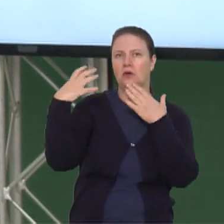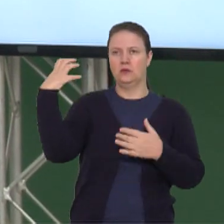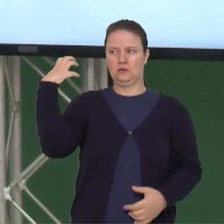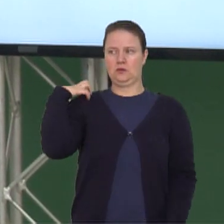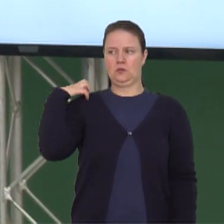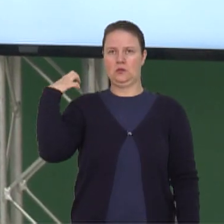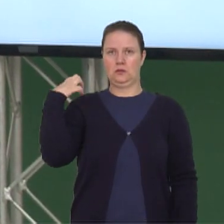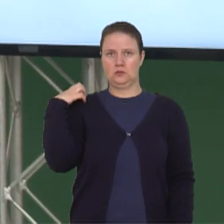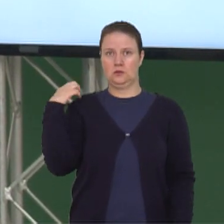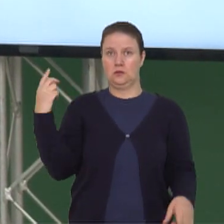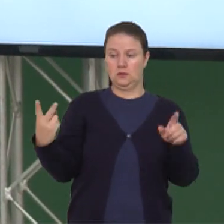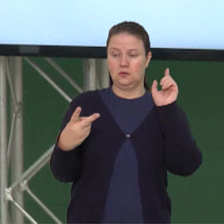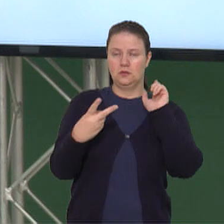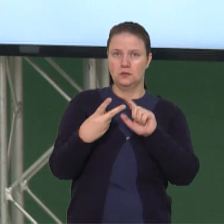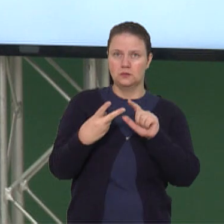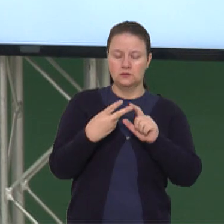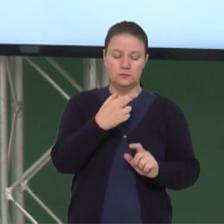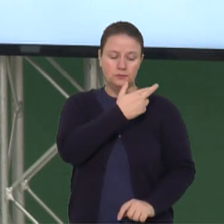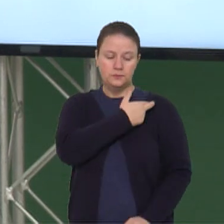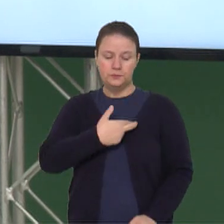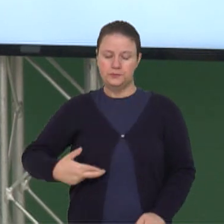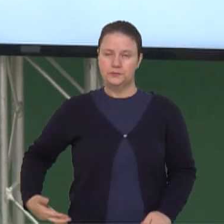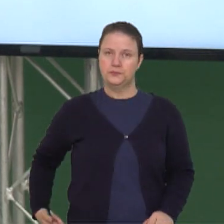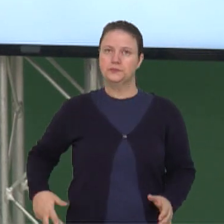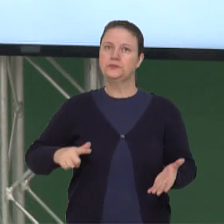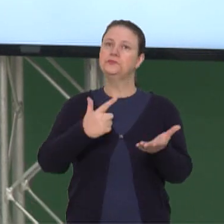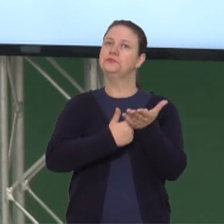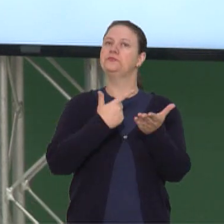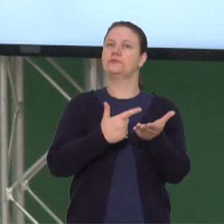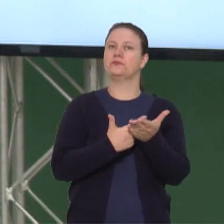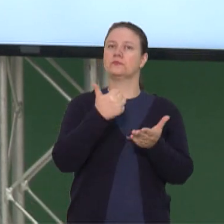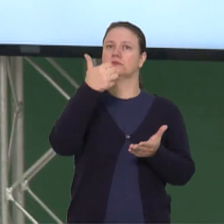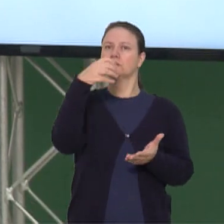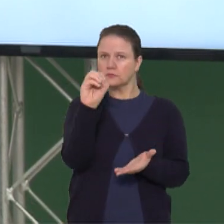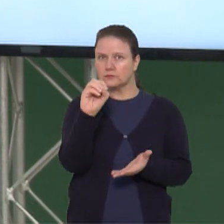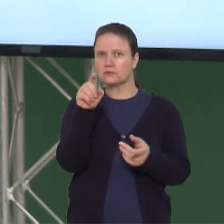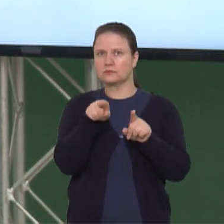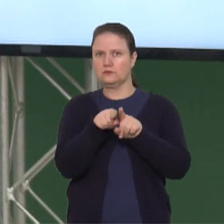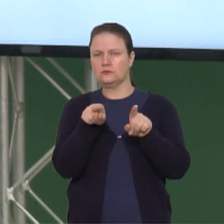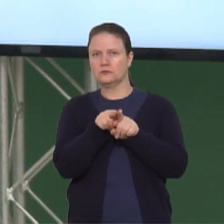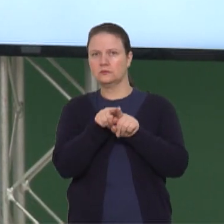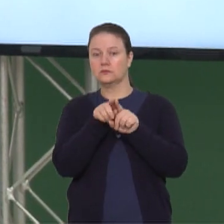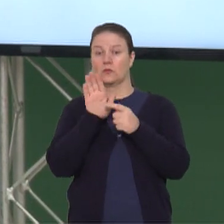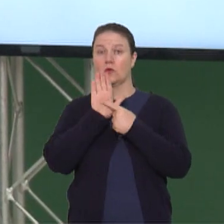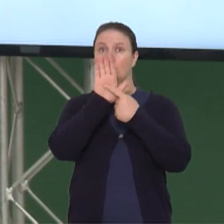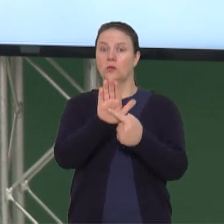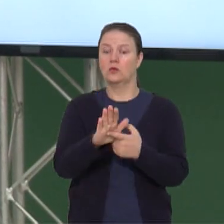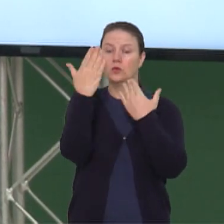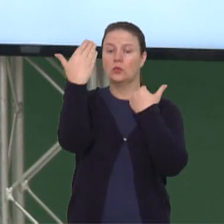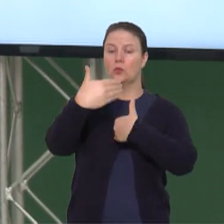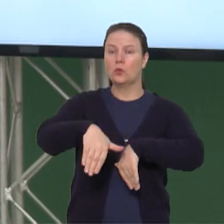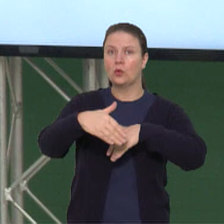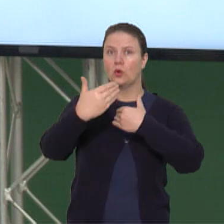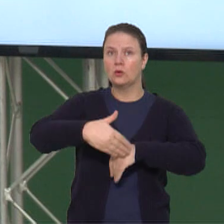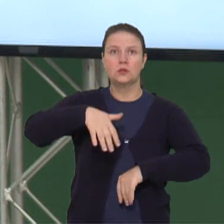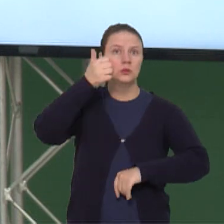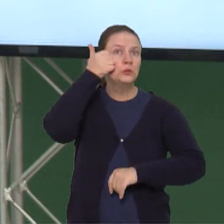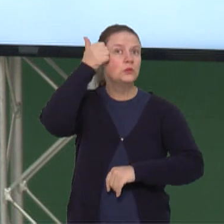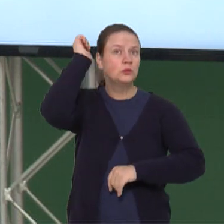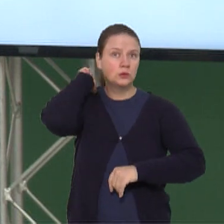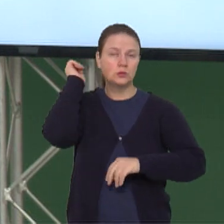República, livro 10, que tratam de excertos que cairão no vestibular da Universidade Federal do